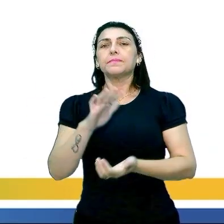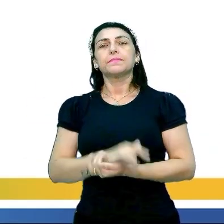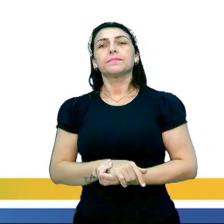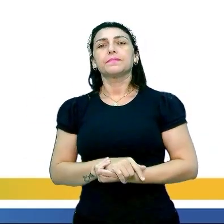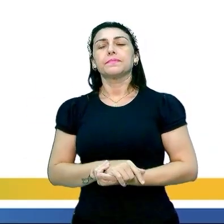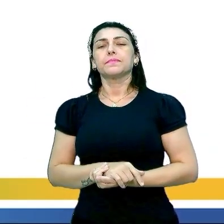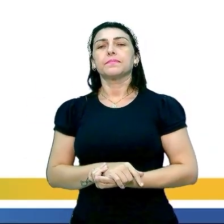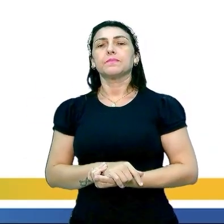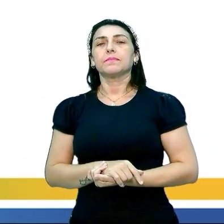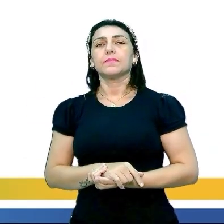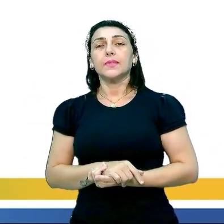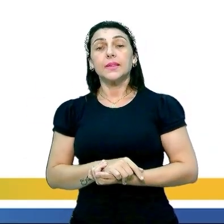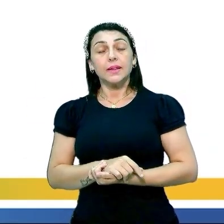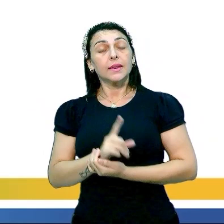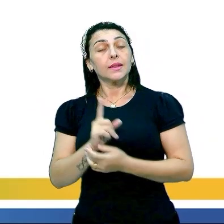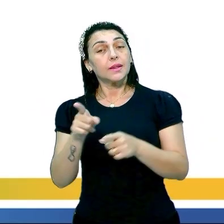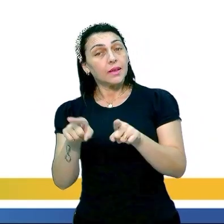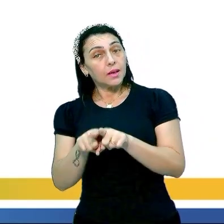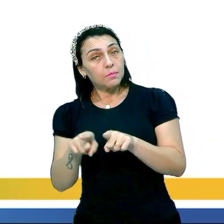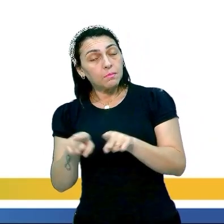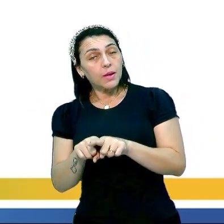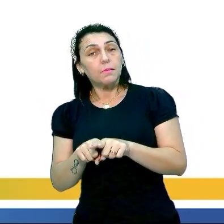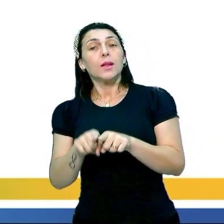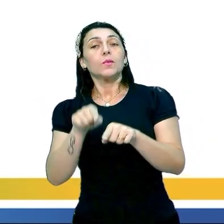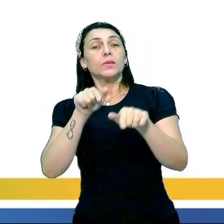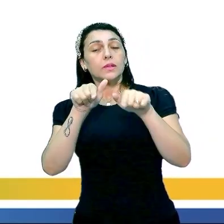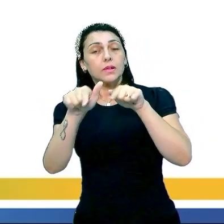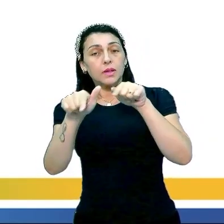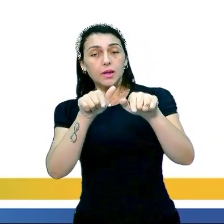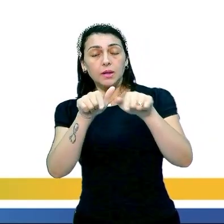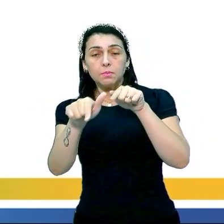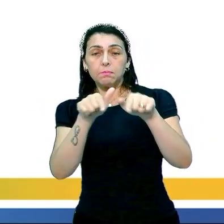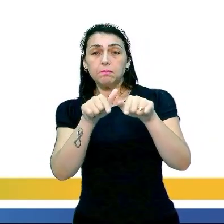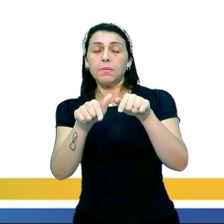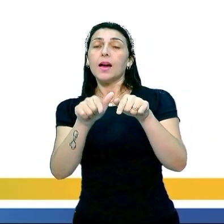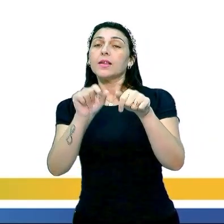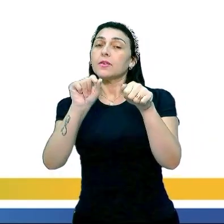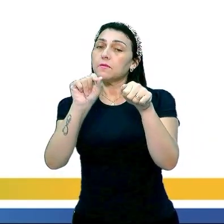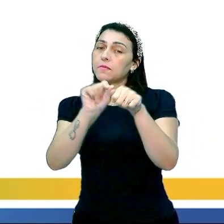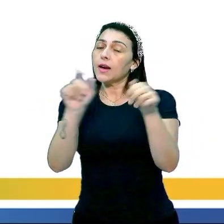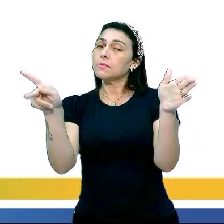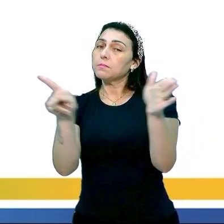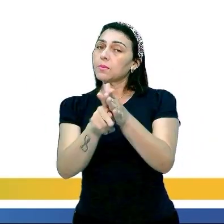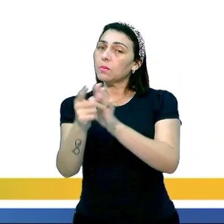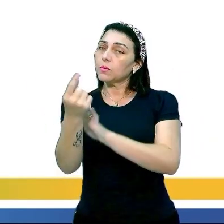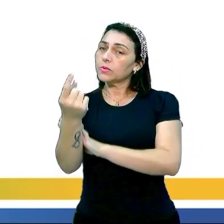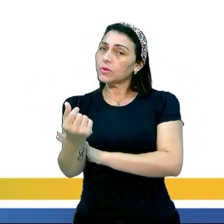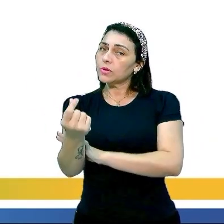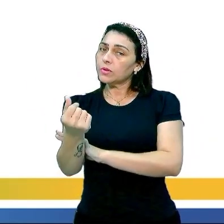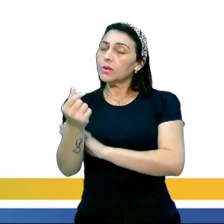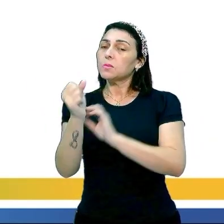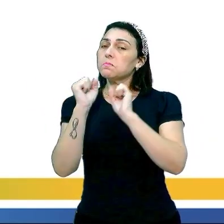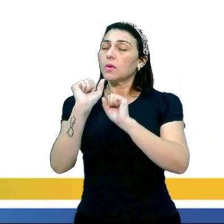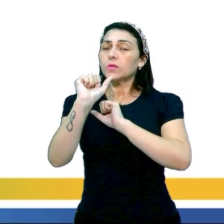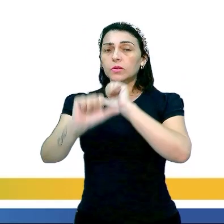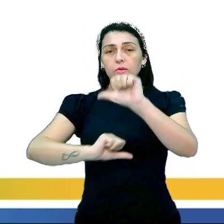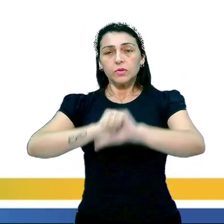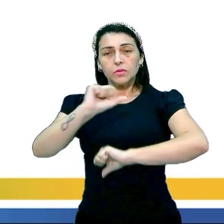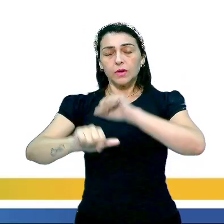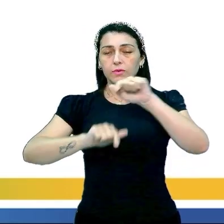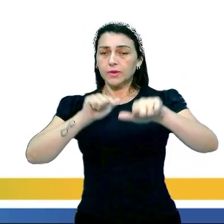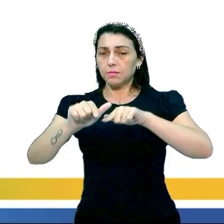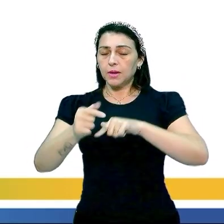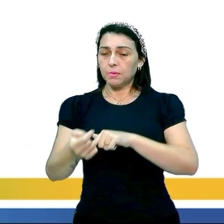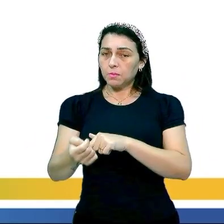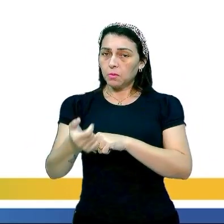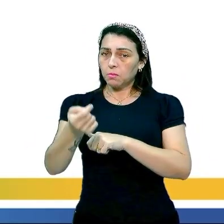outra mercadoria, inclusive pelo trabalho que gera ela. Curioso, não é? Eu posso trocar o trabalho